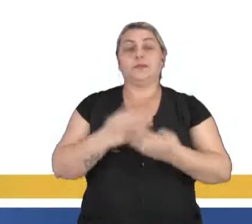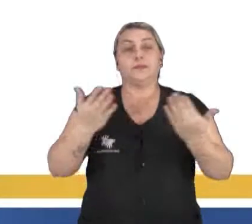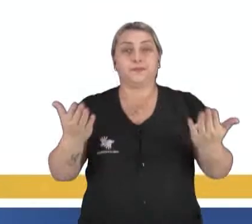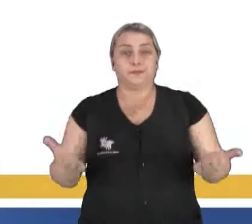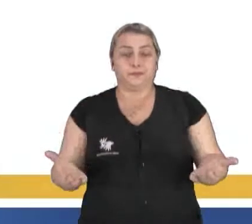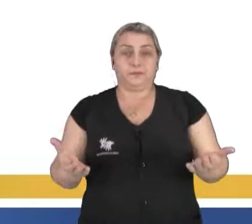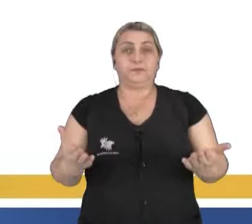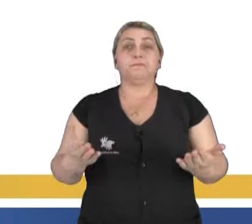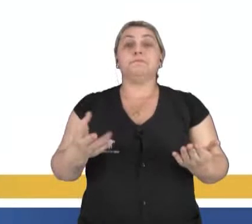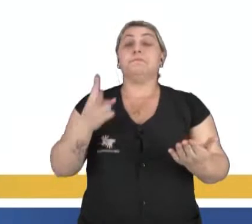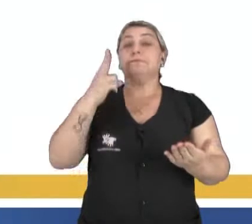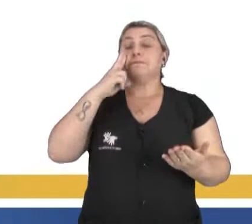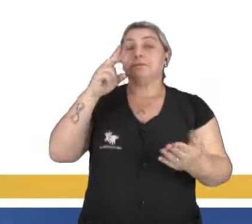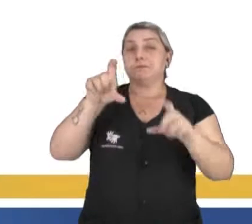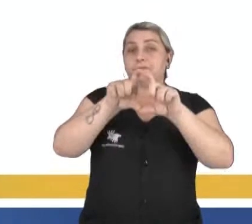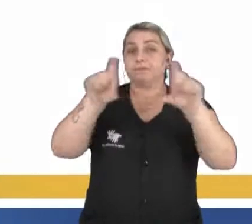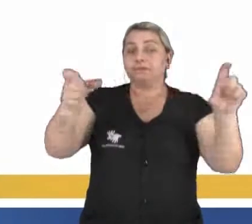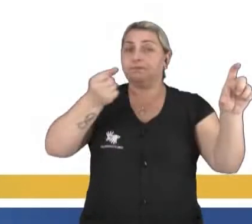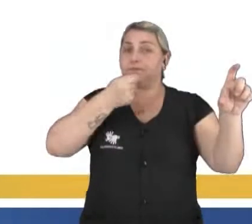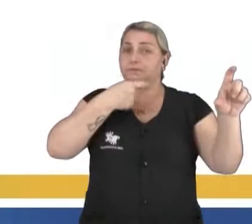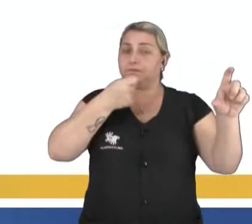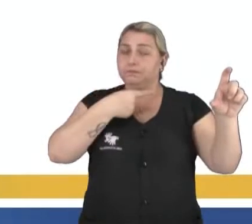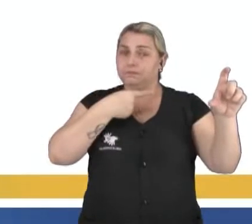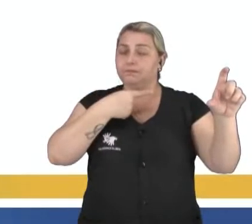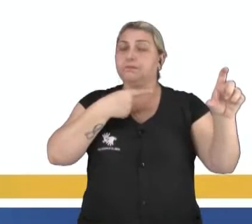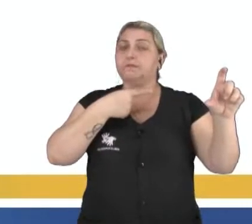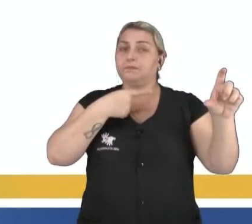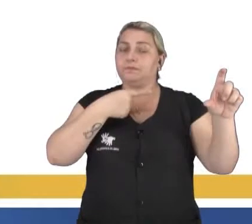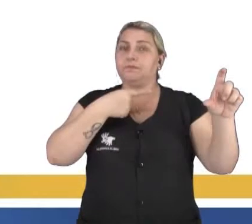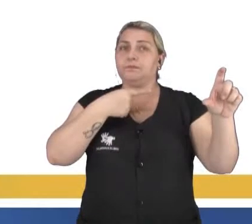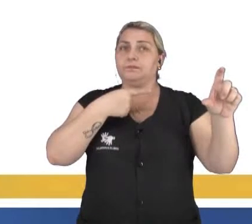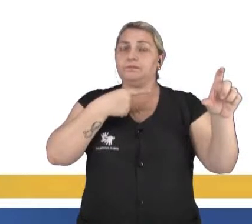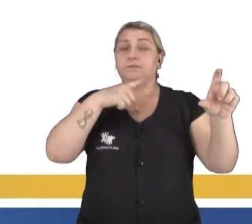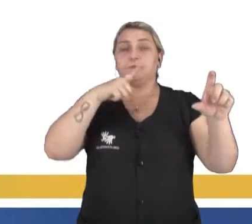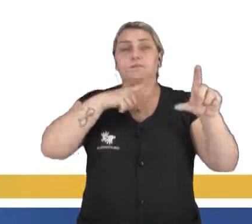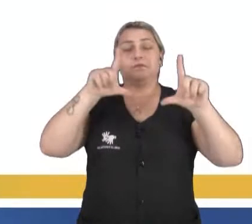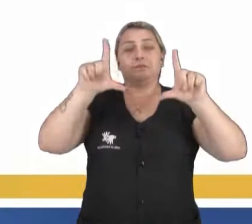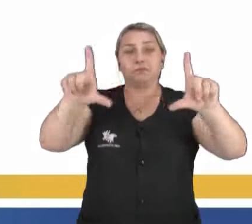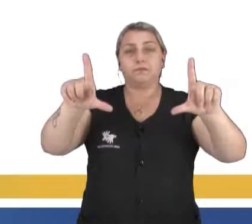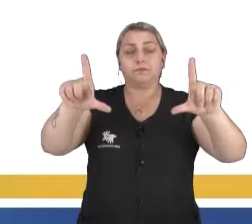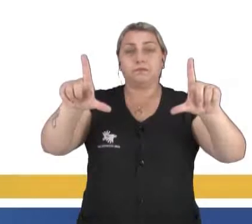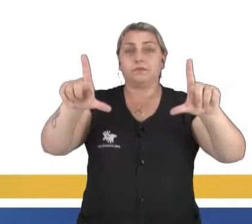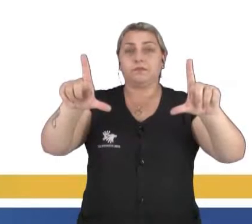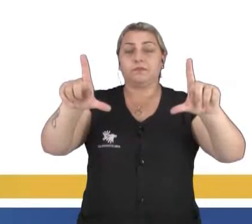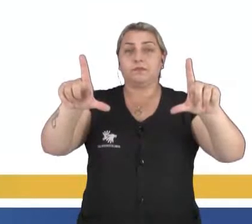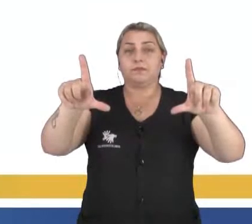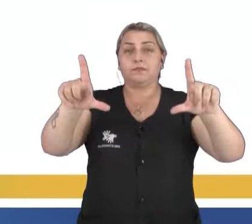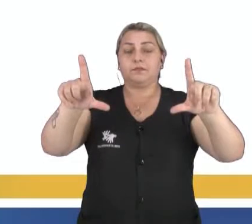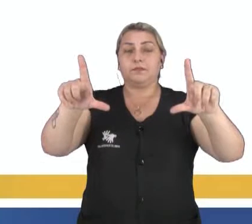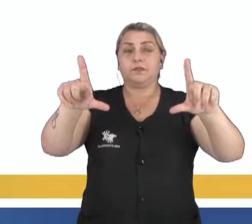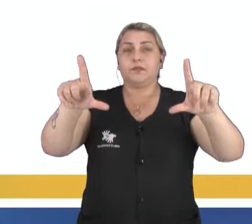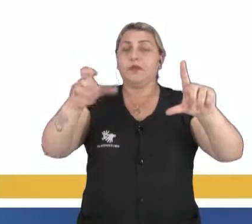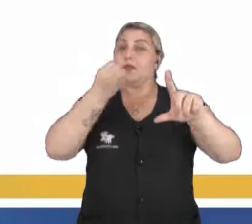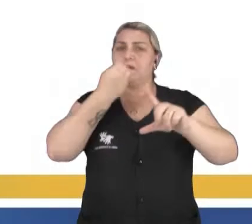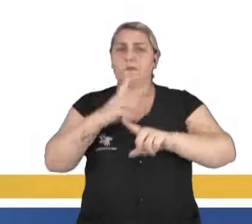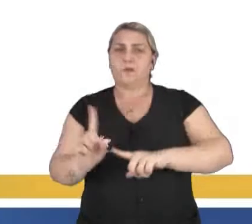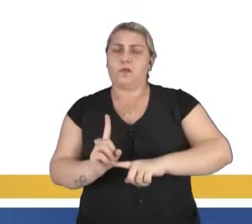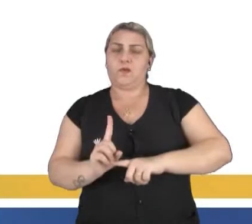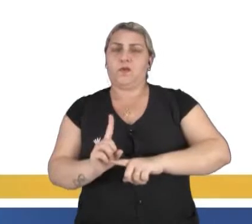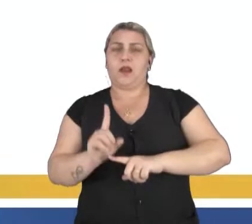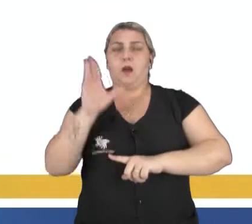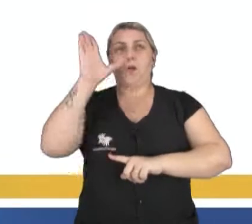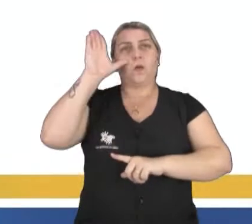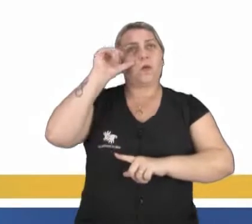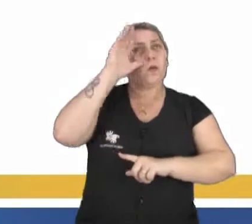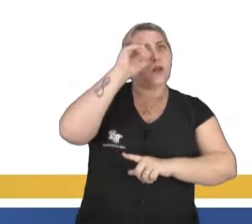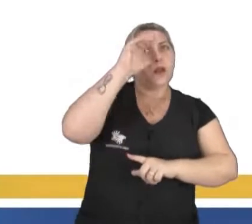Então, aqui vocês podem ver uma tirinha da Mafalda, que vê um rapaz que tem uma placa dizendo não funciona. E ela, curiosa, vai acompanhando ali,